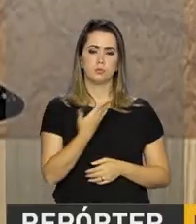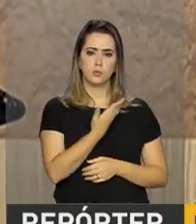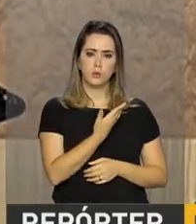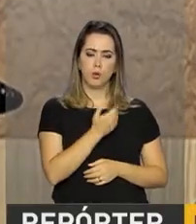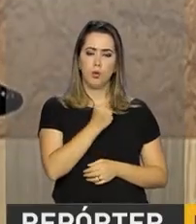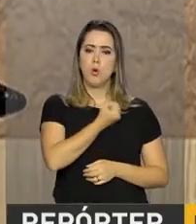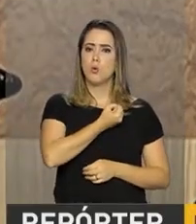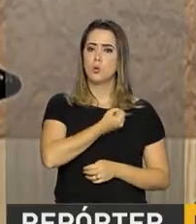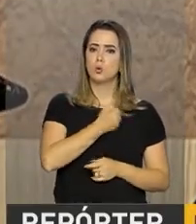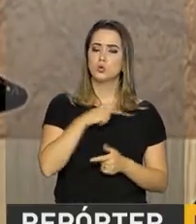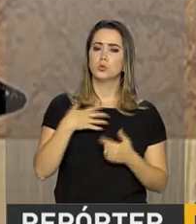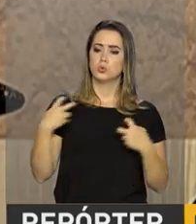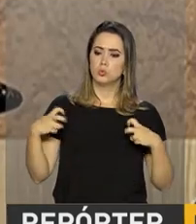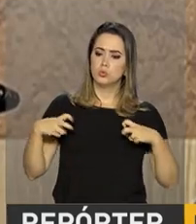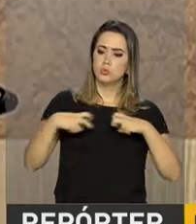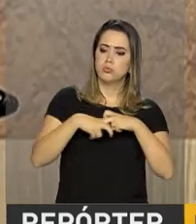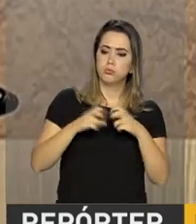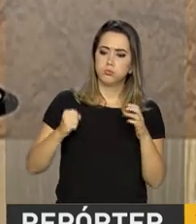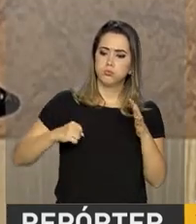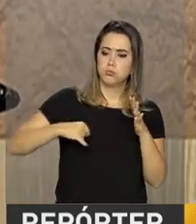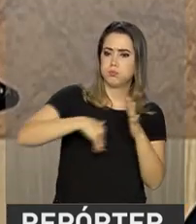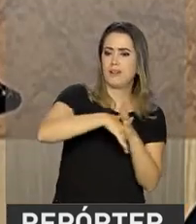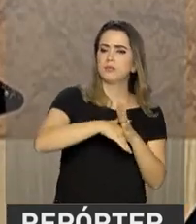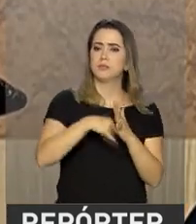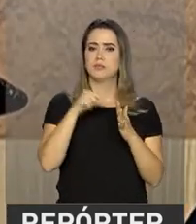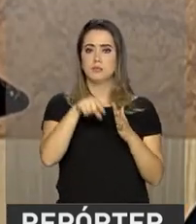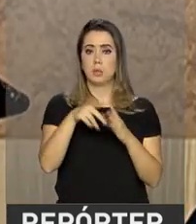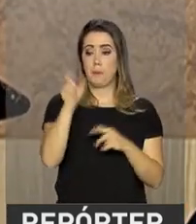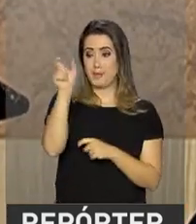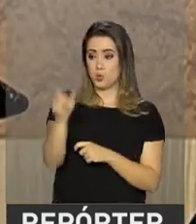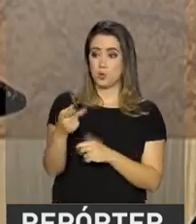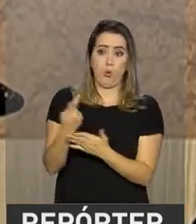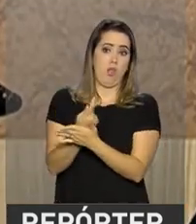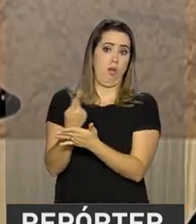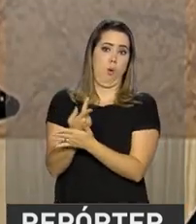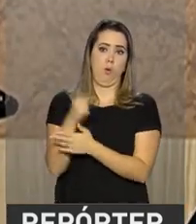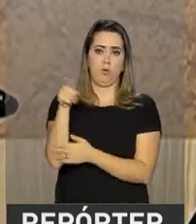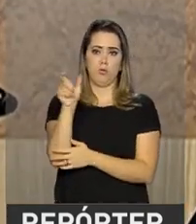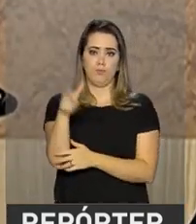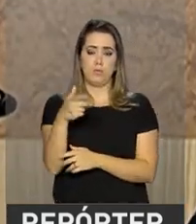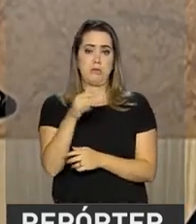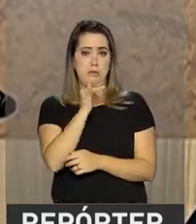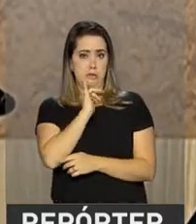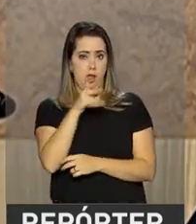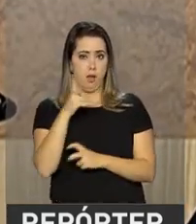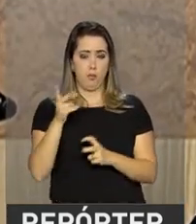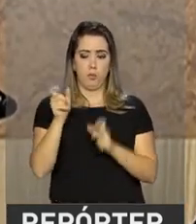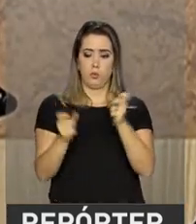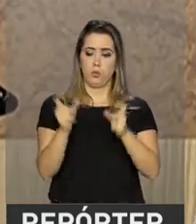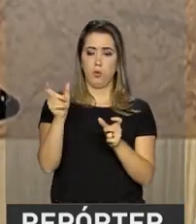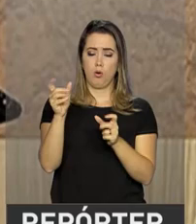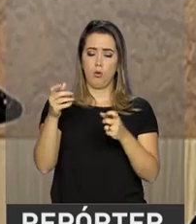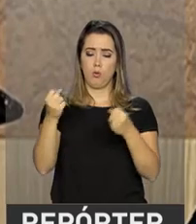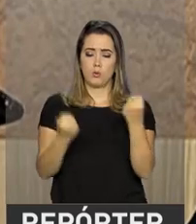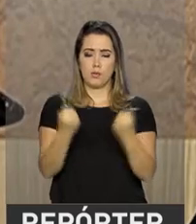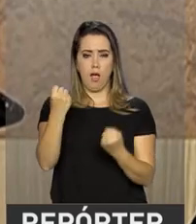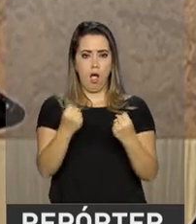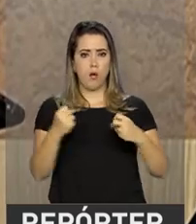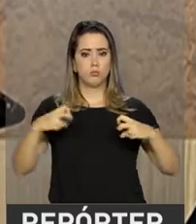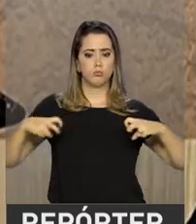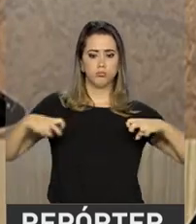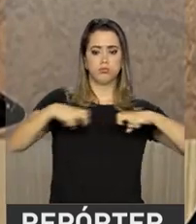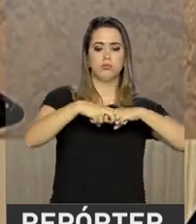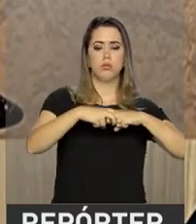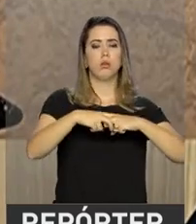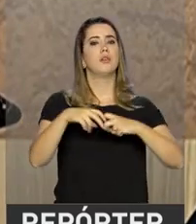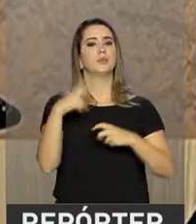estão relacionados à conduta do motorista então veja é colisão frontal que responde quase 30% das mortes está relacionada ao excesso de